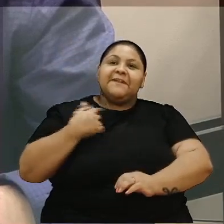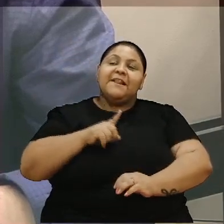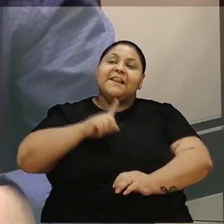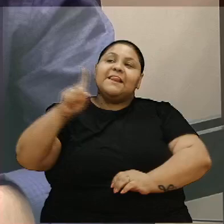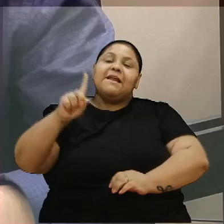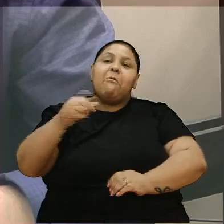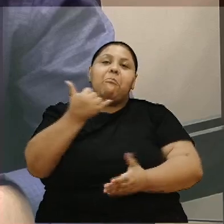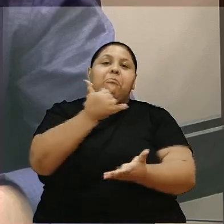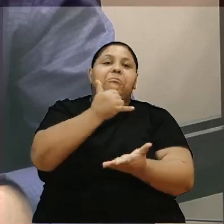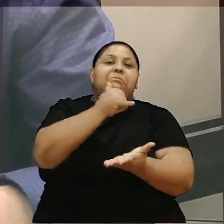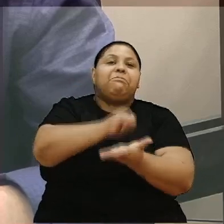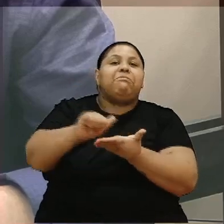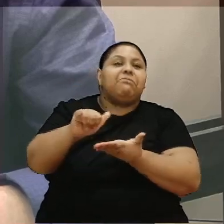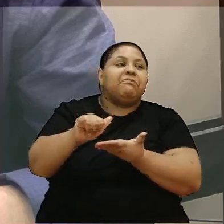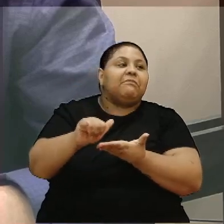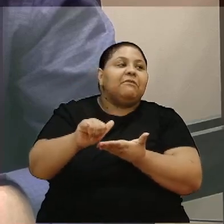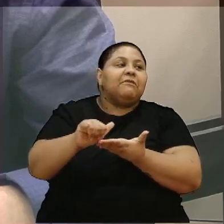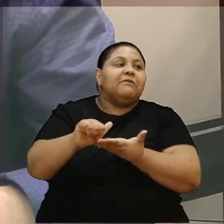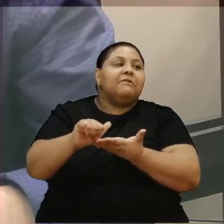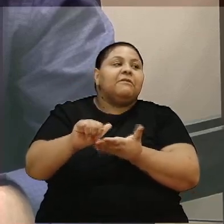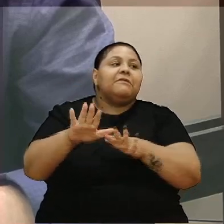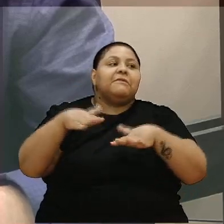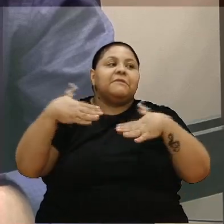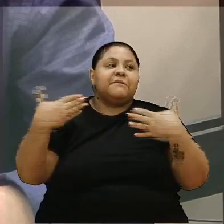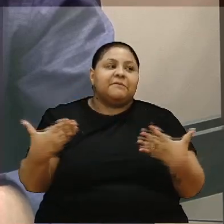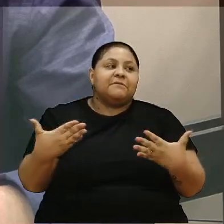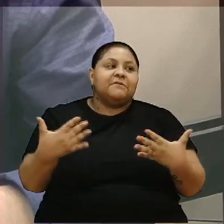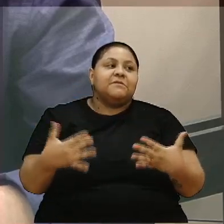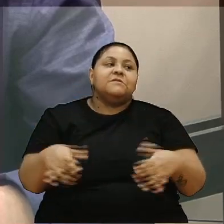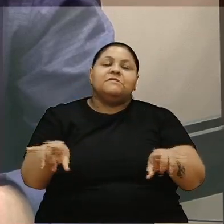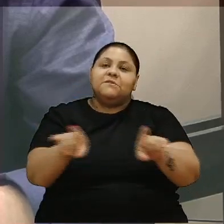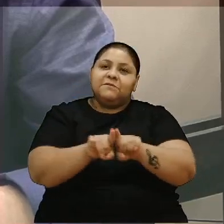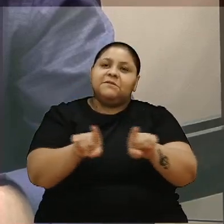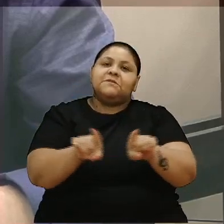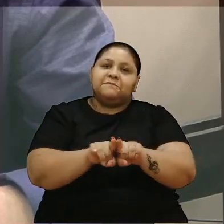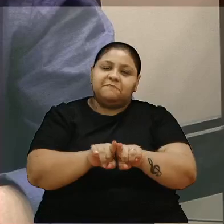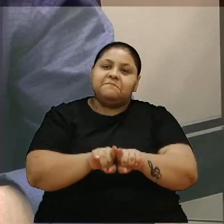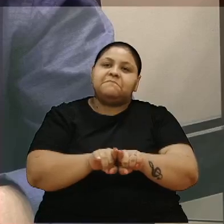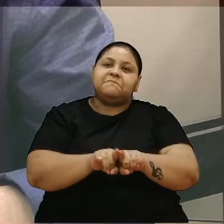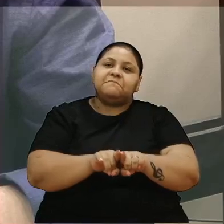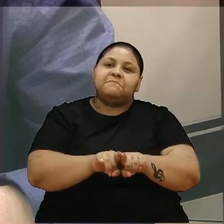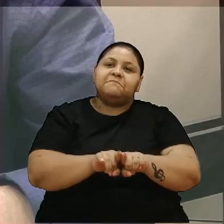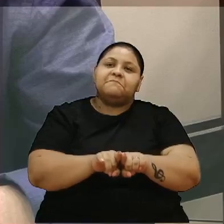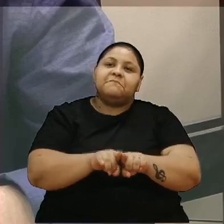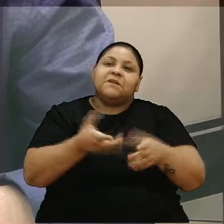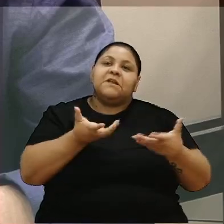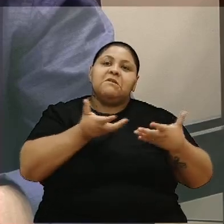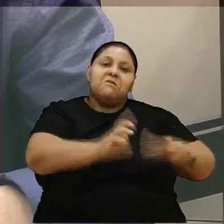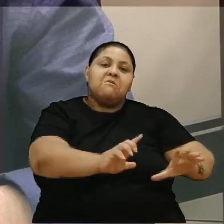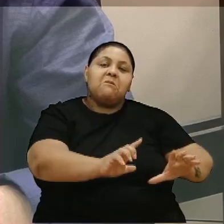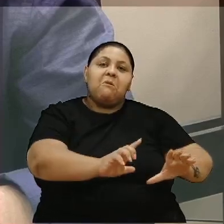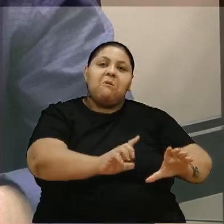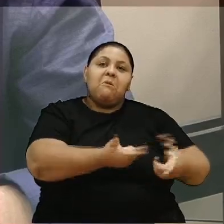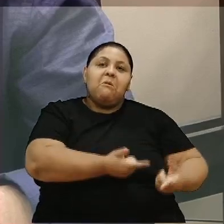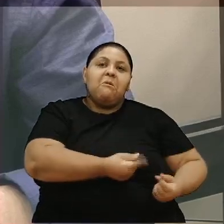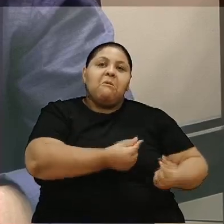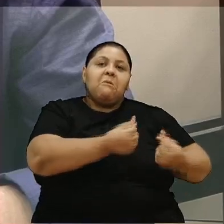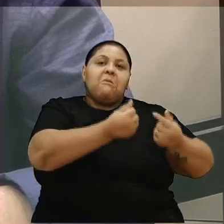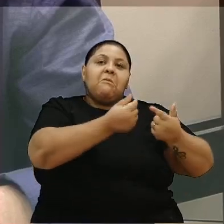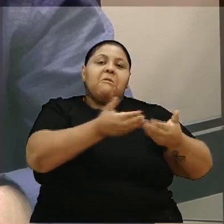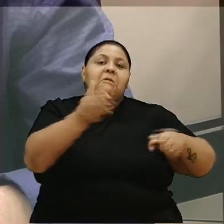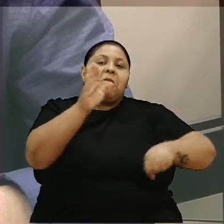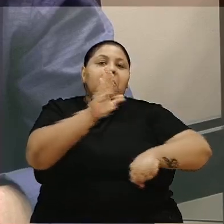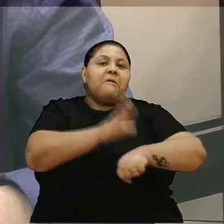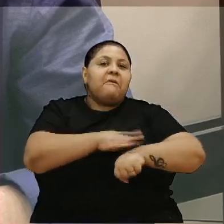York, como ela fez o enxoval dela. Então, essa galera é contra o imperialismo americano, eles são contra o capitalismo, mas na hora de